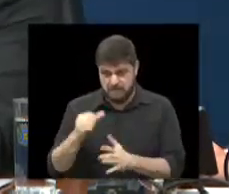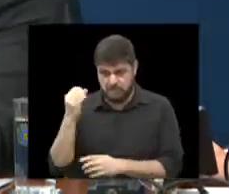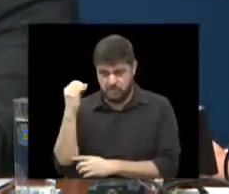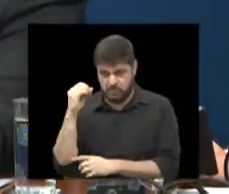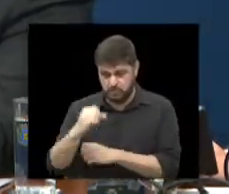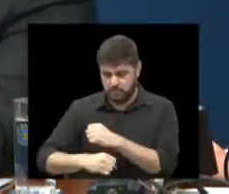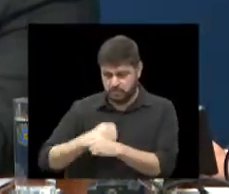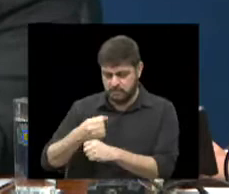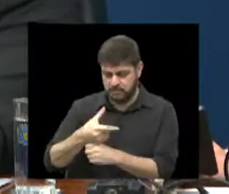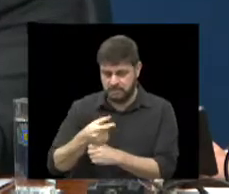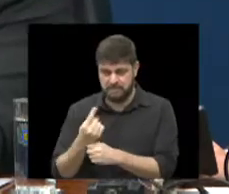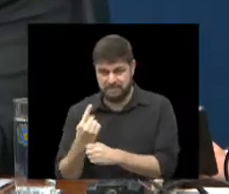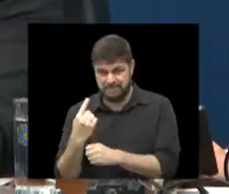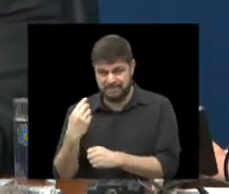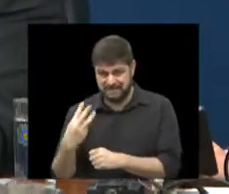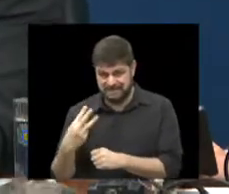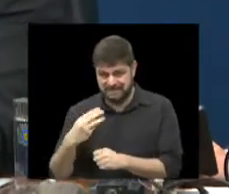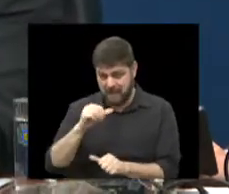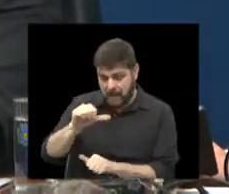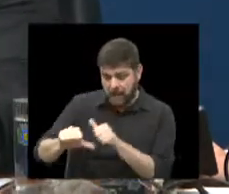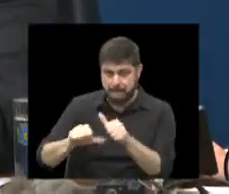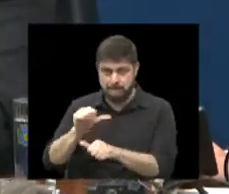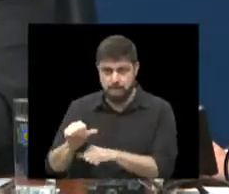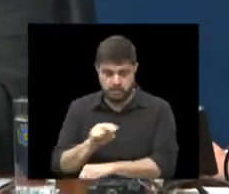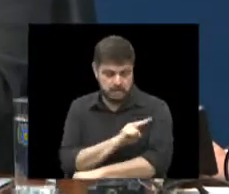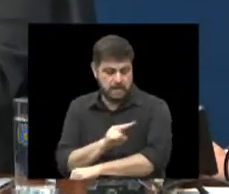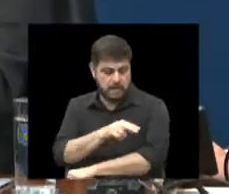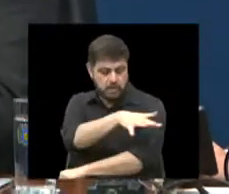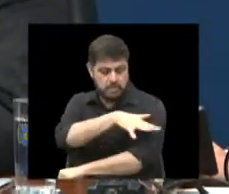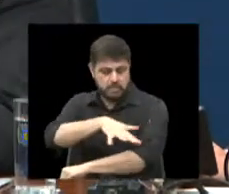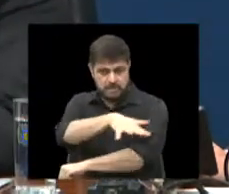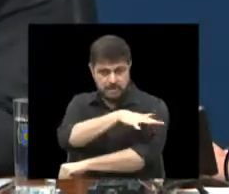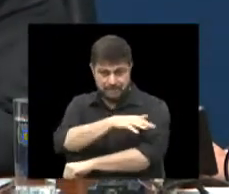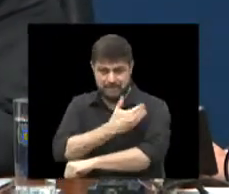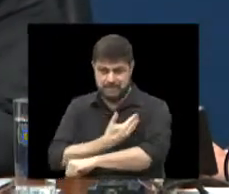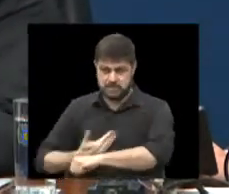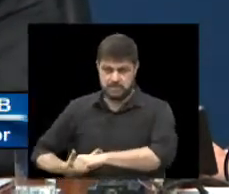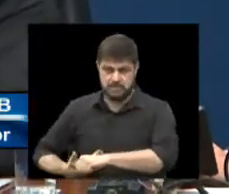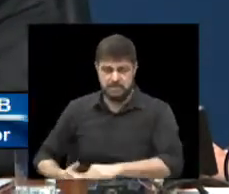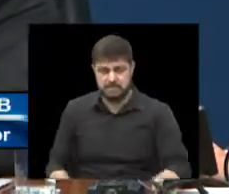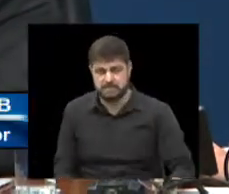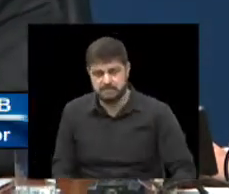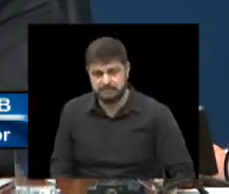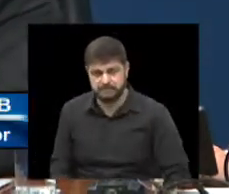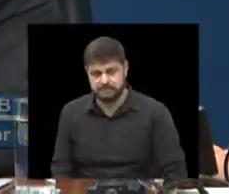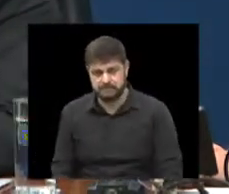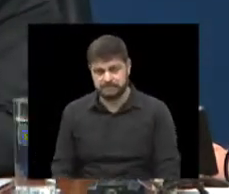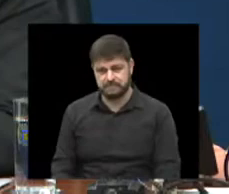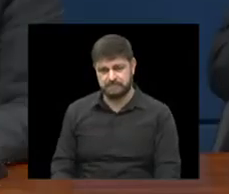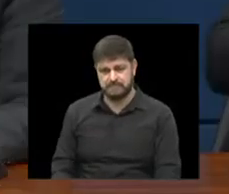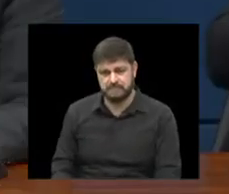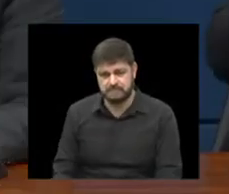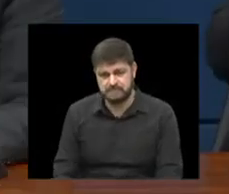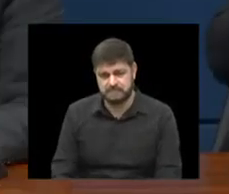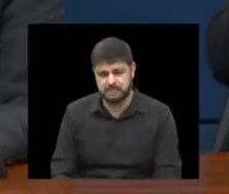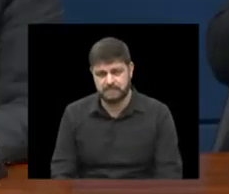que denomina Praça Tenente Gentil Leones, uma praça pública do município de Campinas.